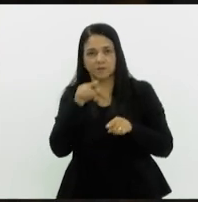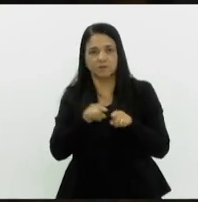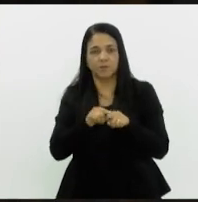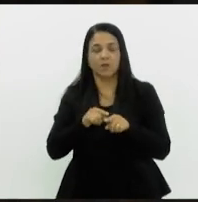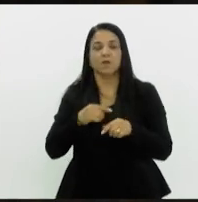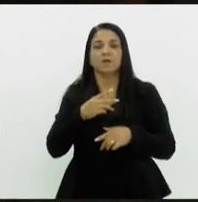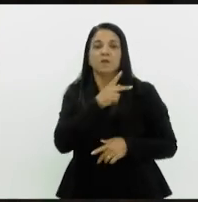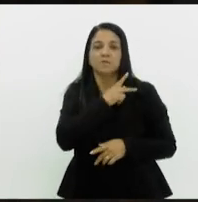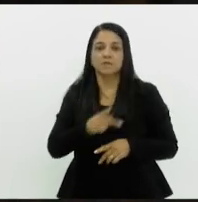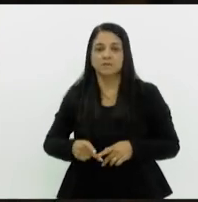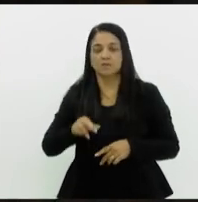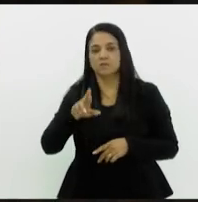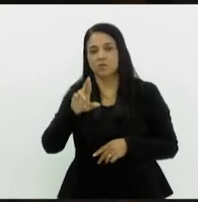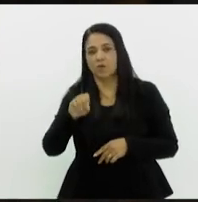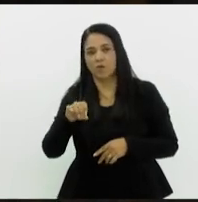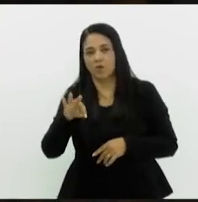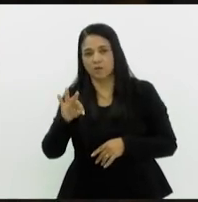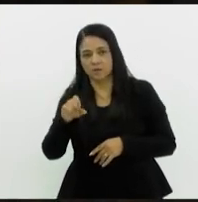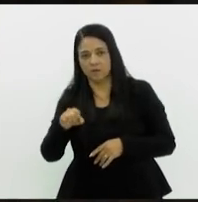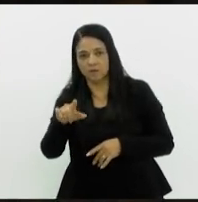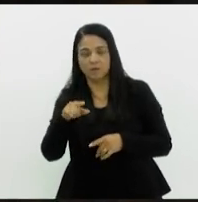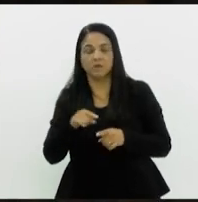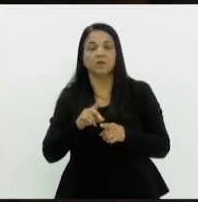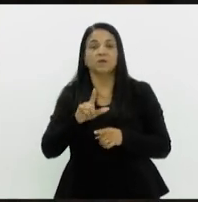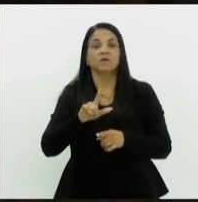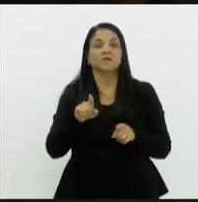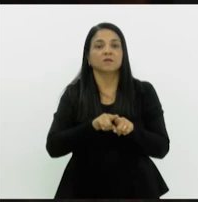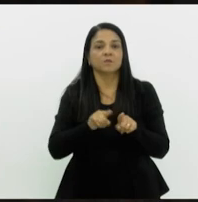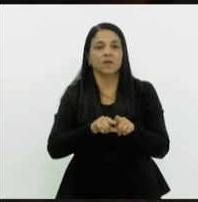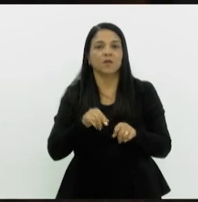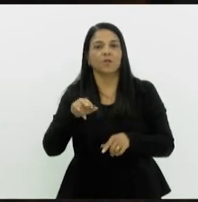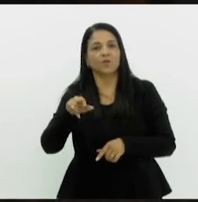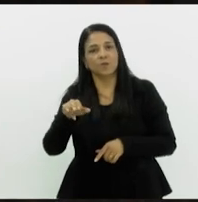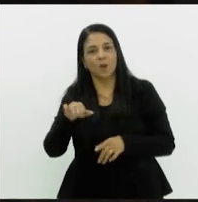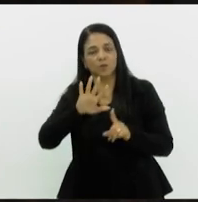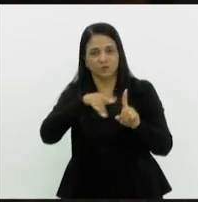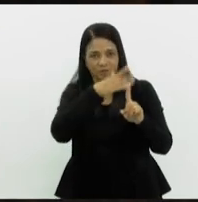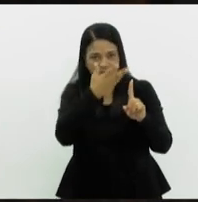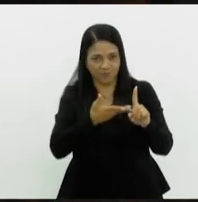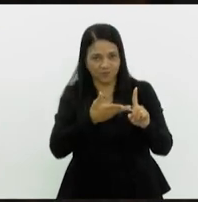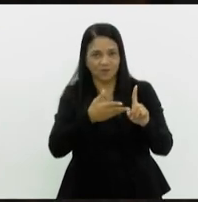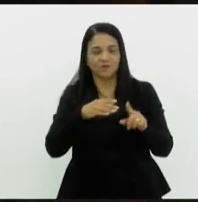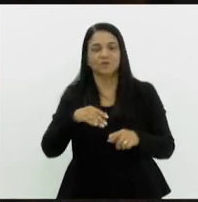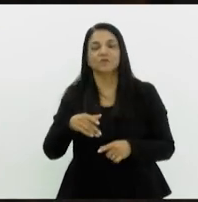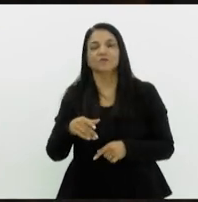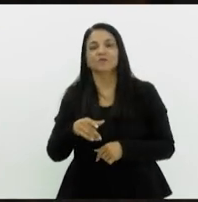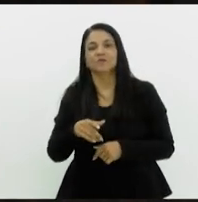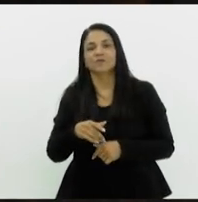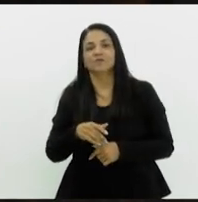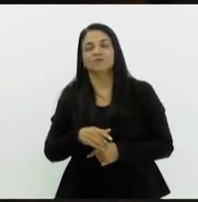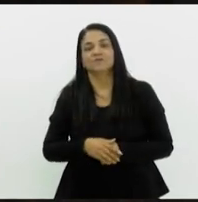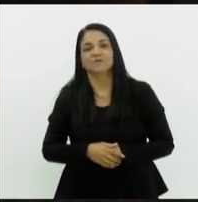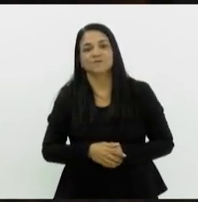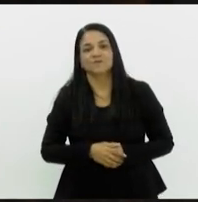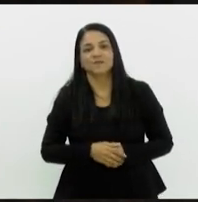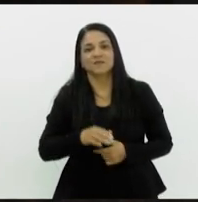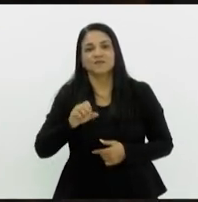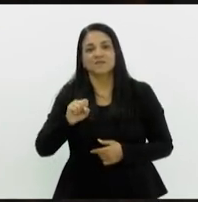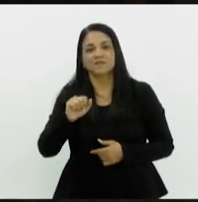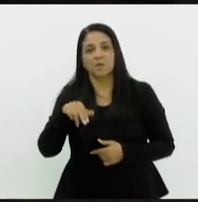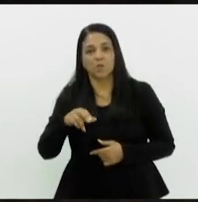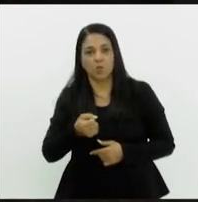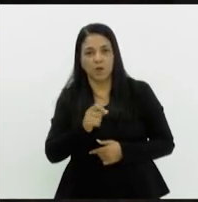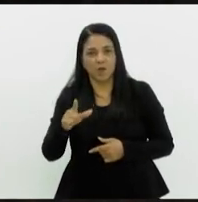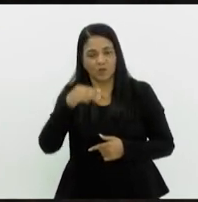Clube de Mangaratiba, Luiz Gustavo Mouzinho, irmão do homenageado, José Fabrício Mouzinho, Samuel